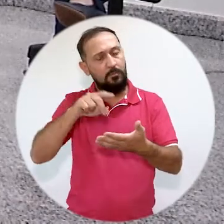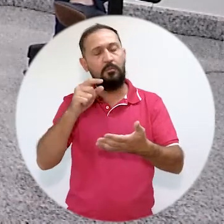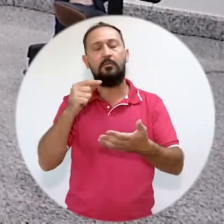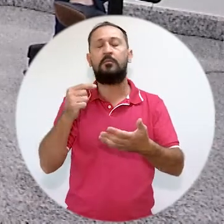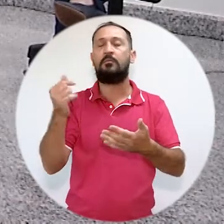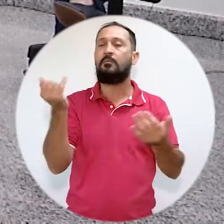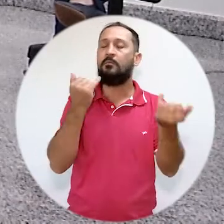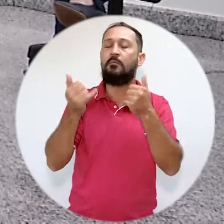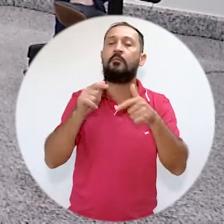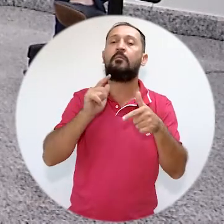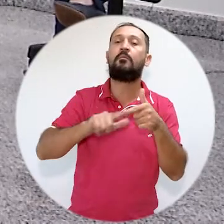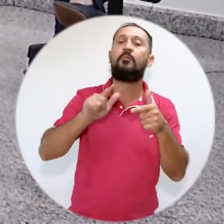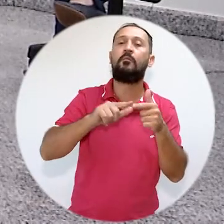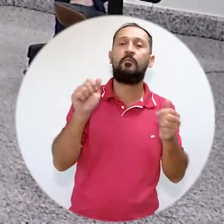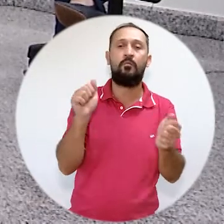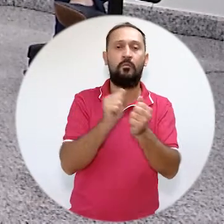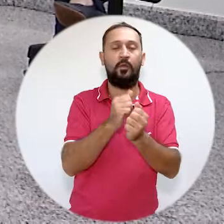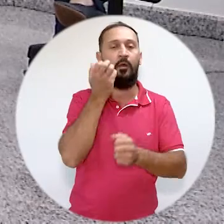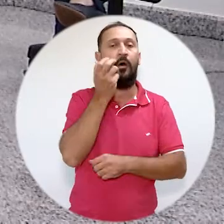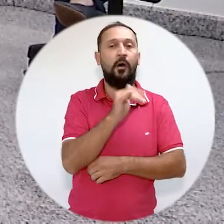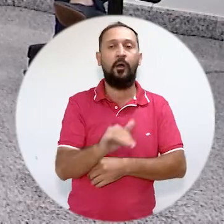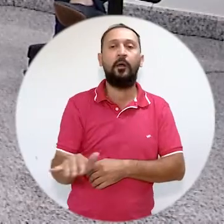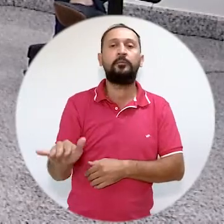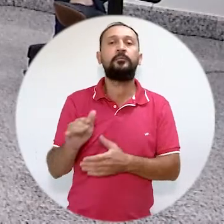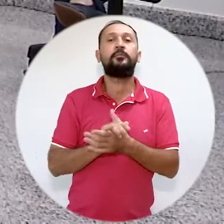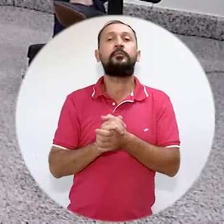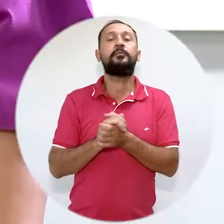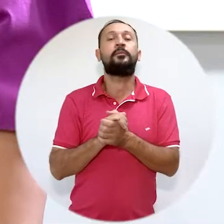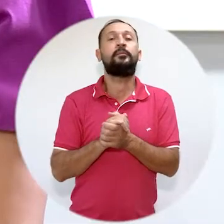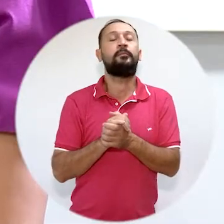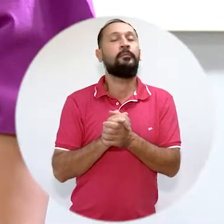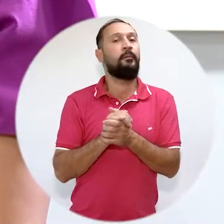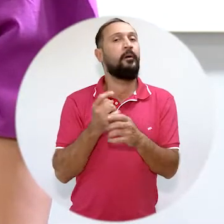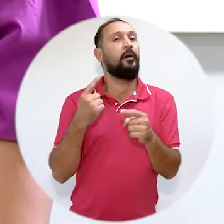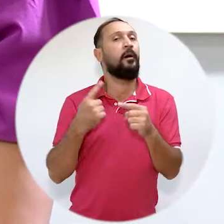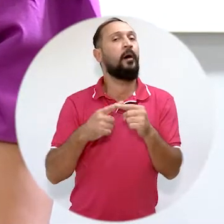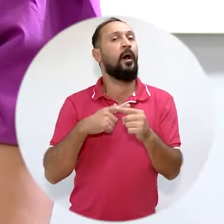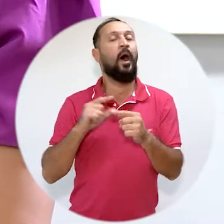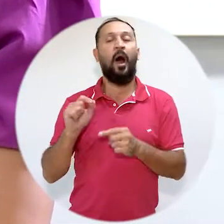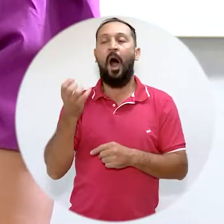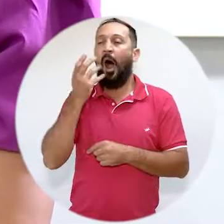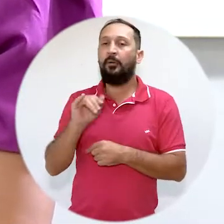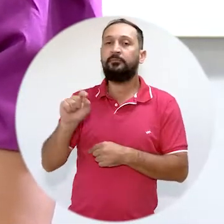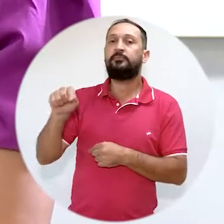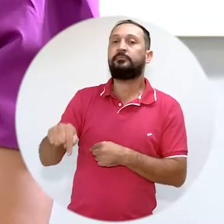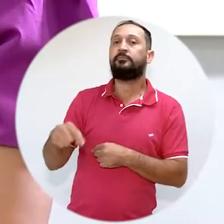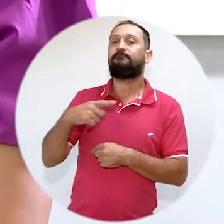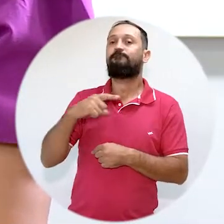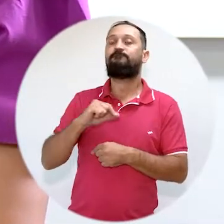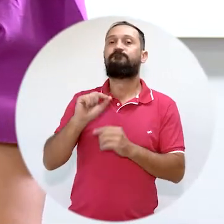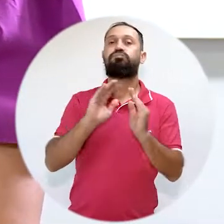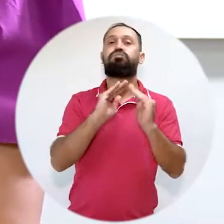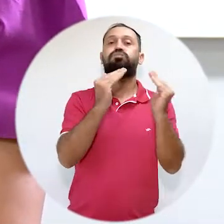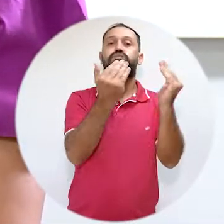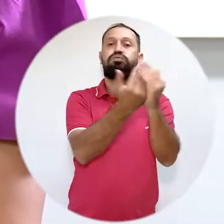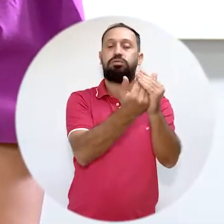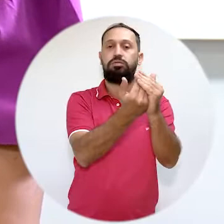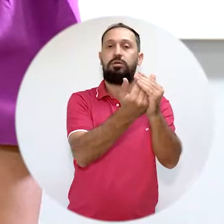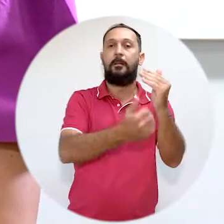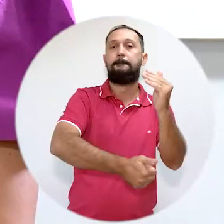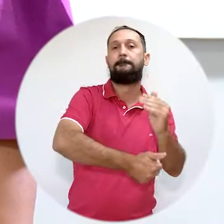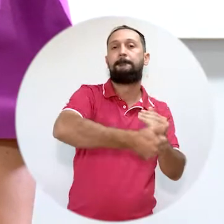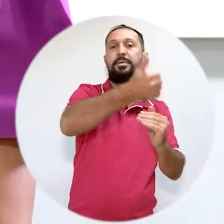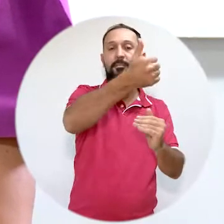muito problema com as crianças, porque as crianças, elas tinham a escola